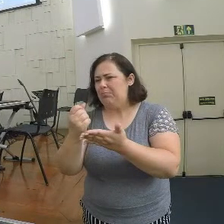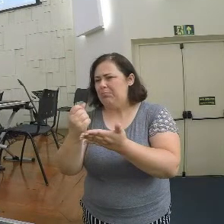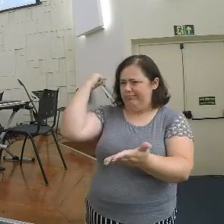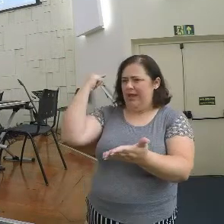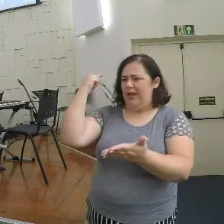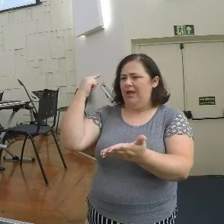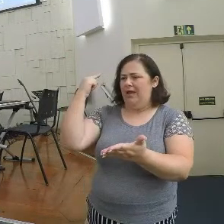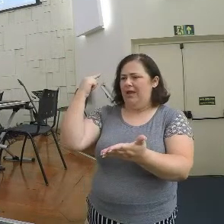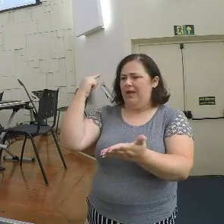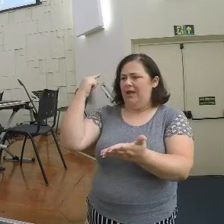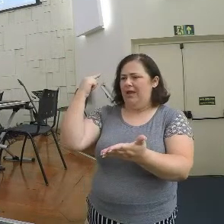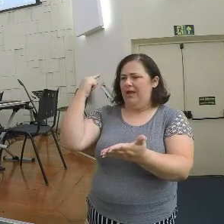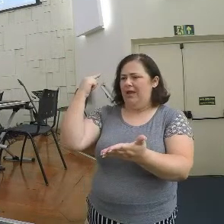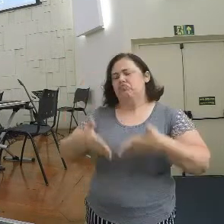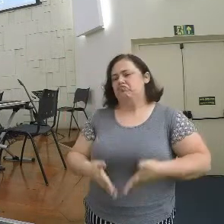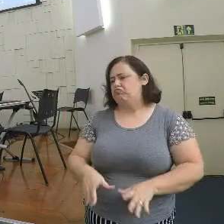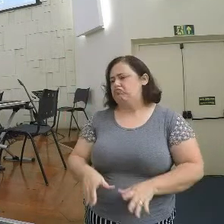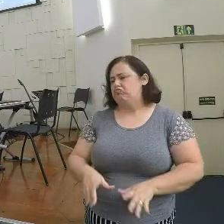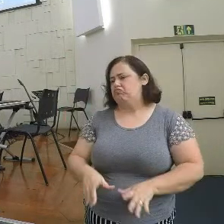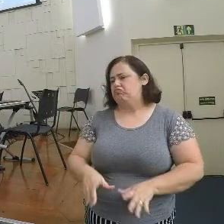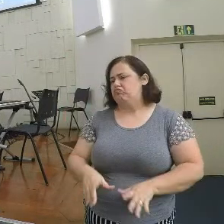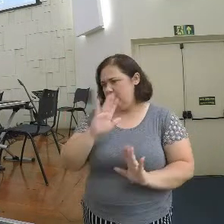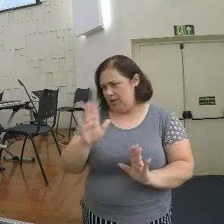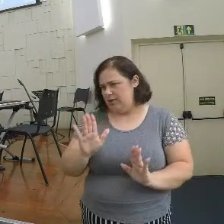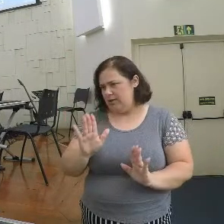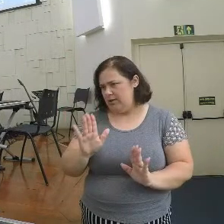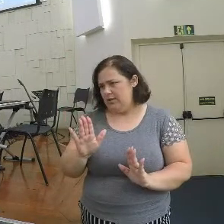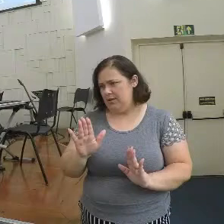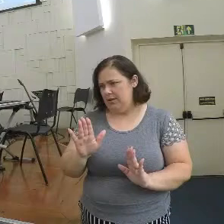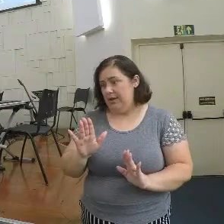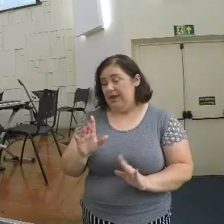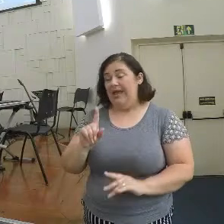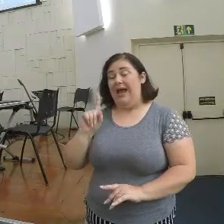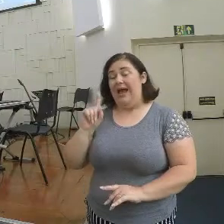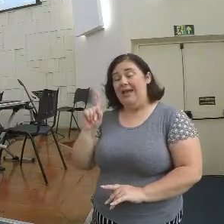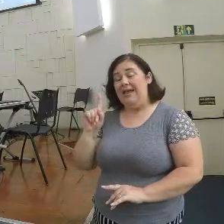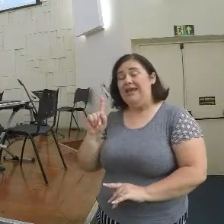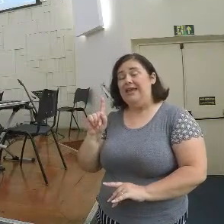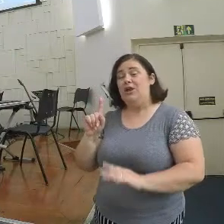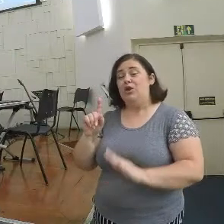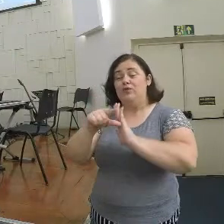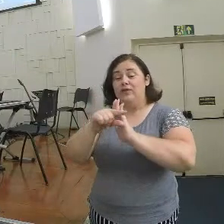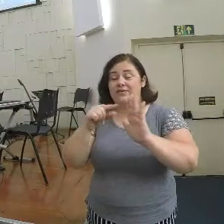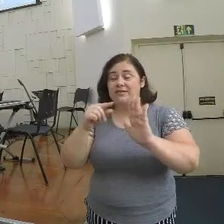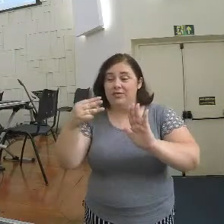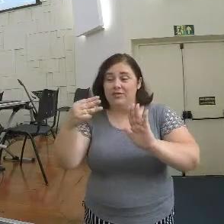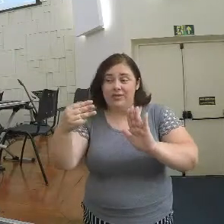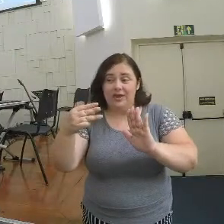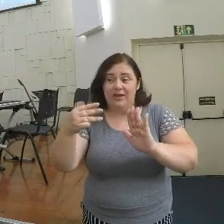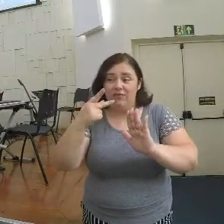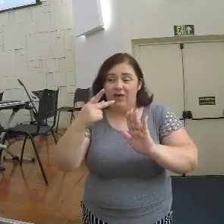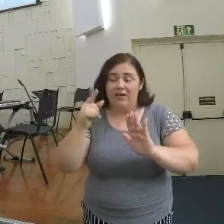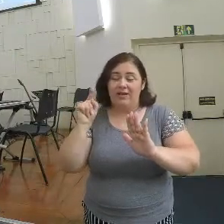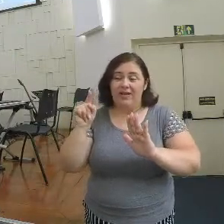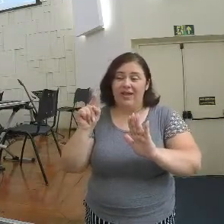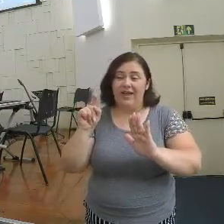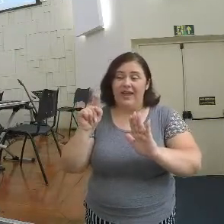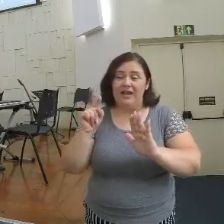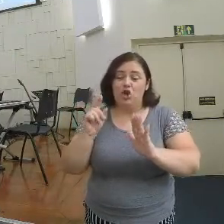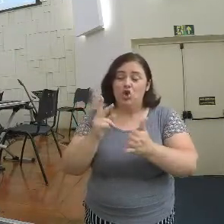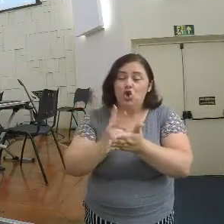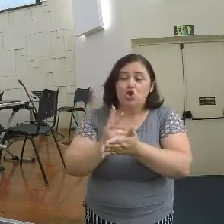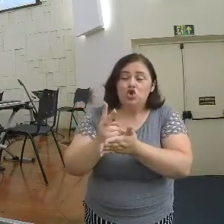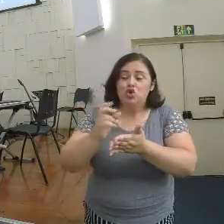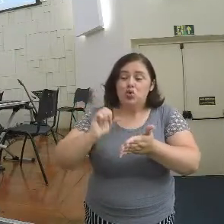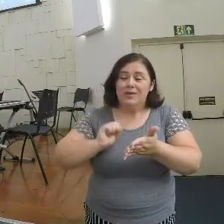o que diz o versículo 3. Permanece sacerdote perpetuamente. Antes de Moisés, antes da lei. O